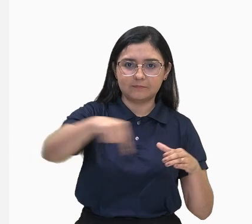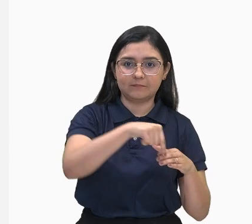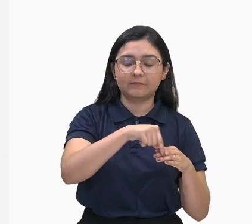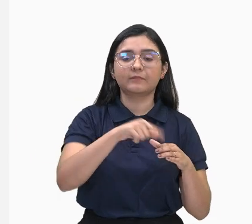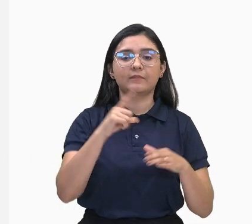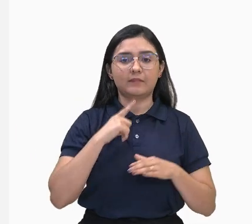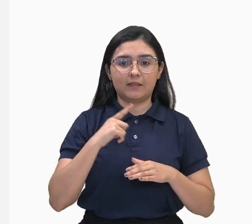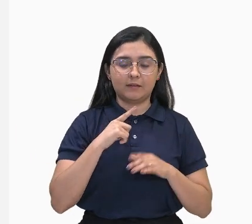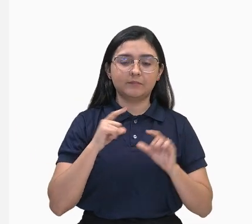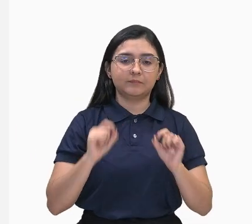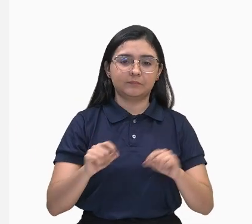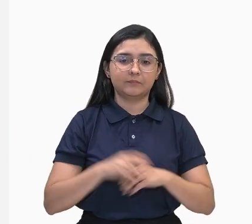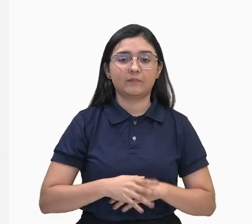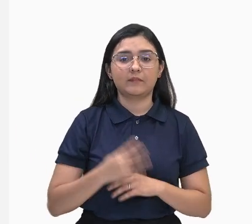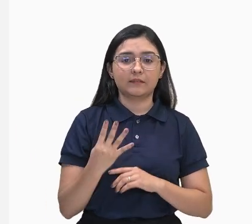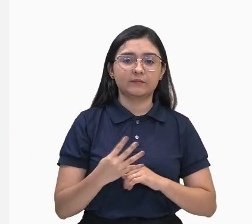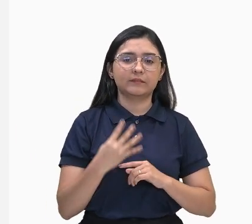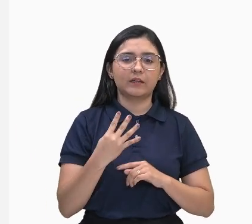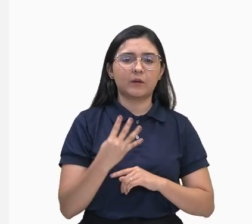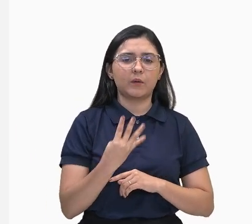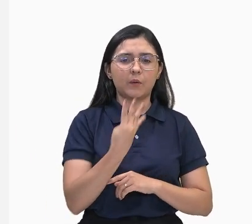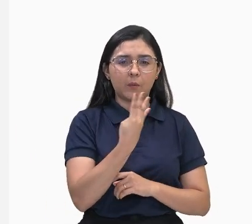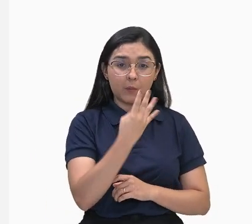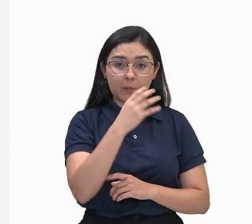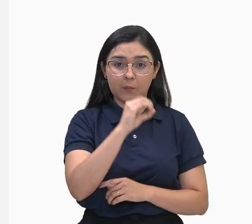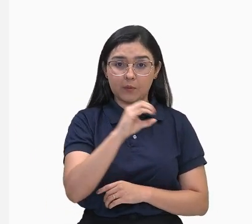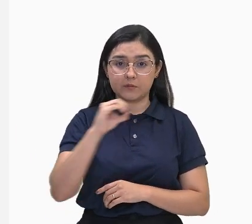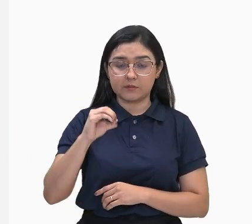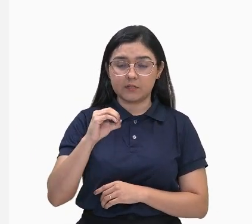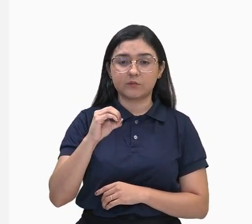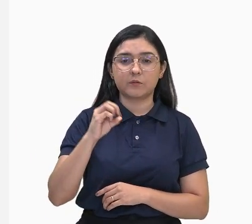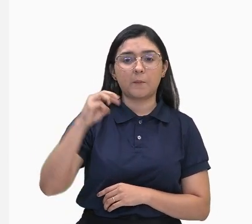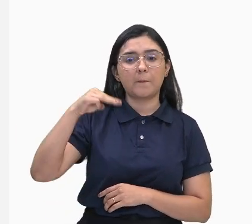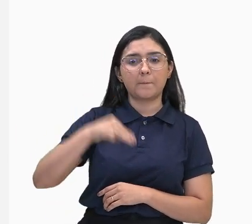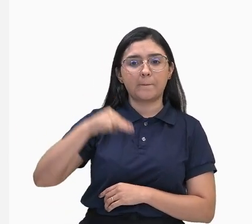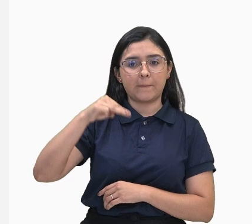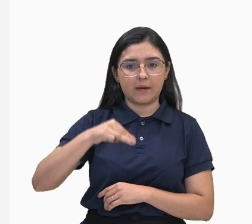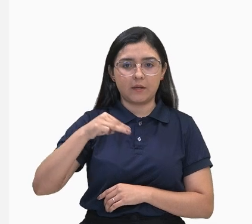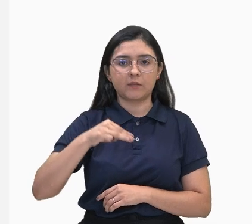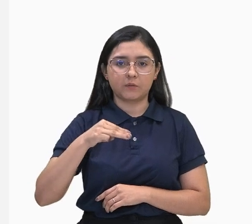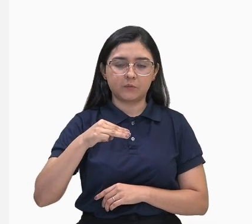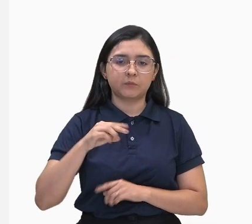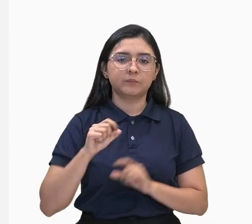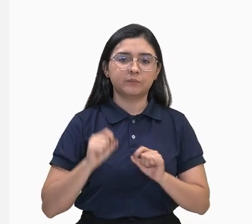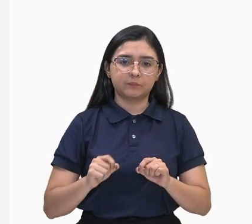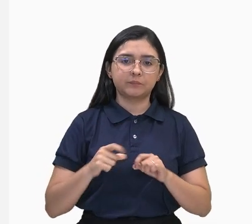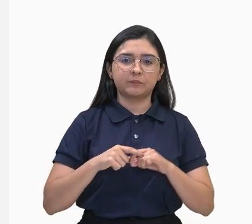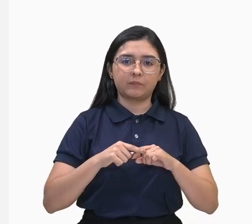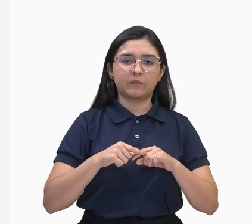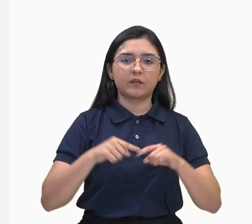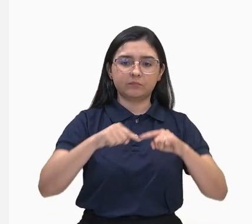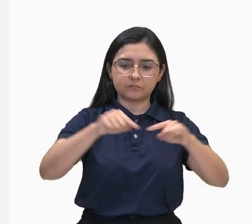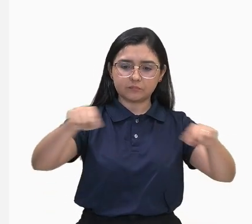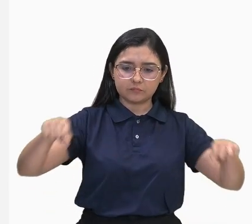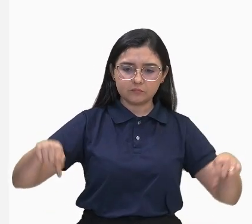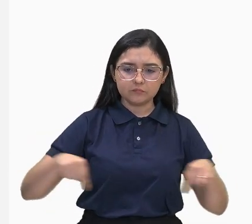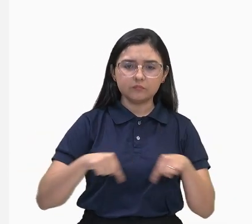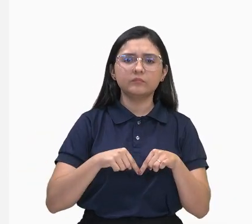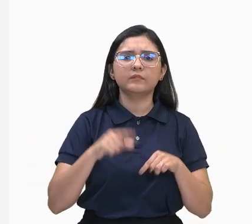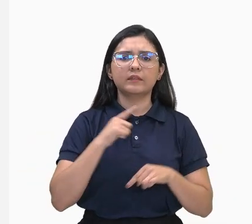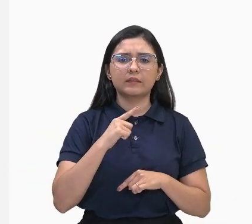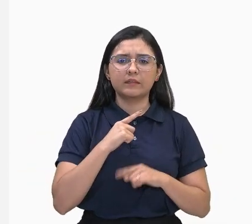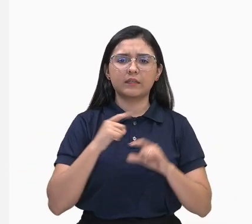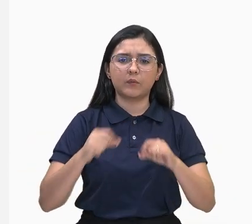a pista, né, que vai ter 400 metros de distância, perfeito? Essa pista vai ser dividida em